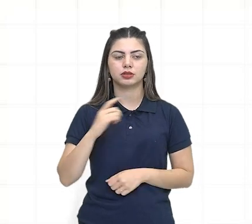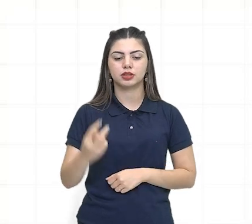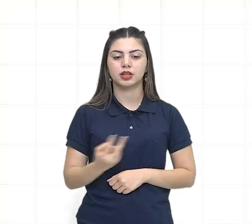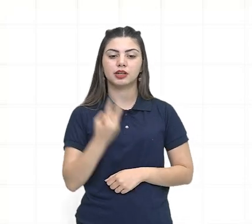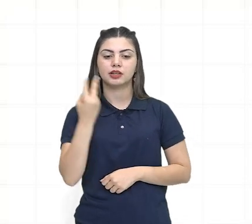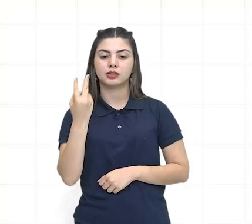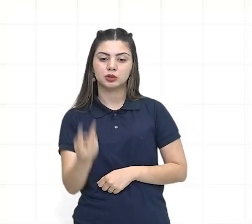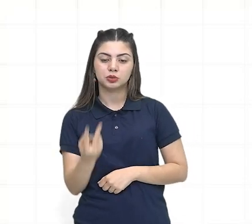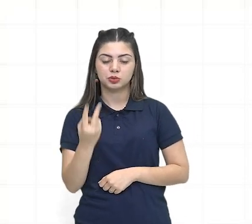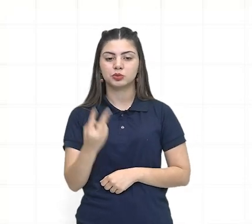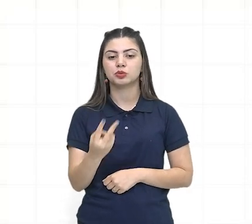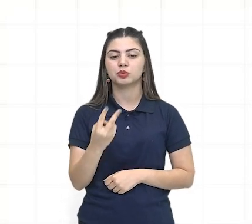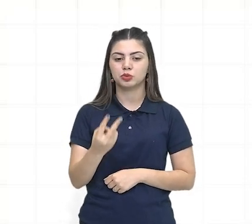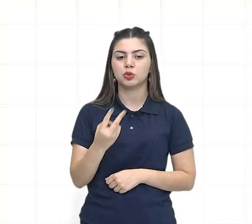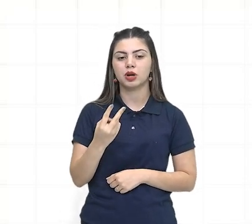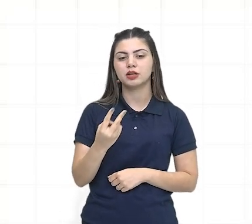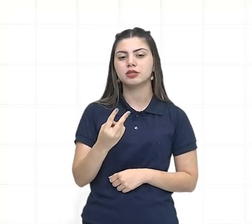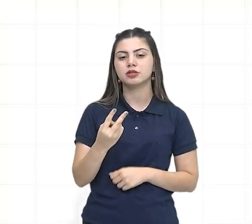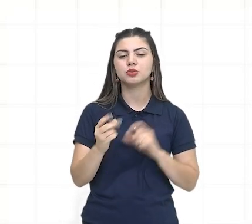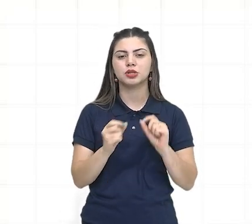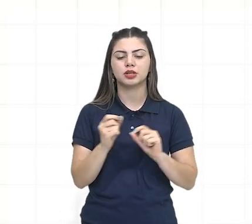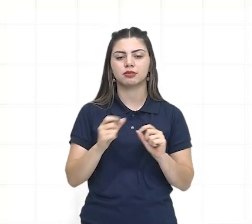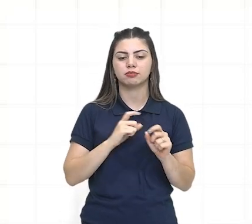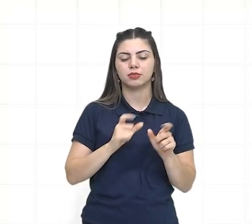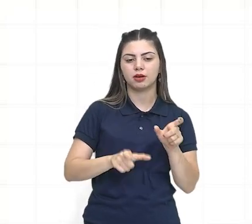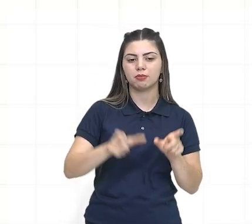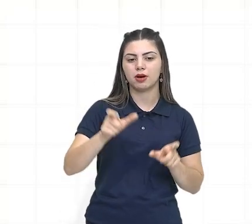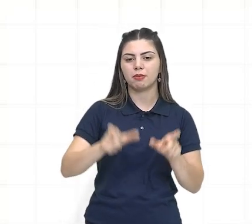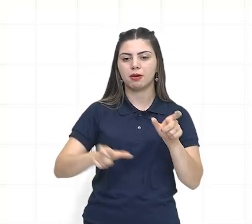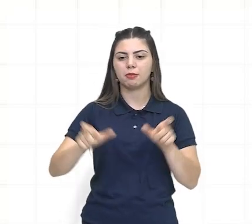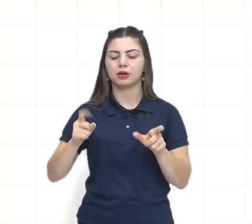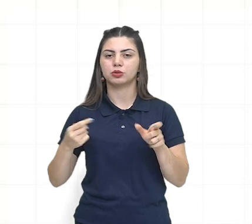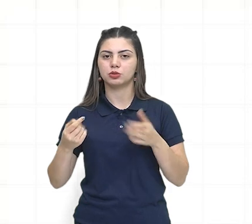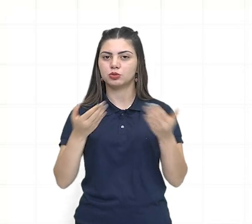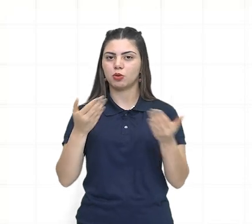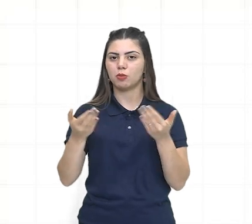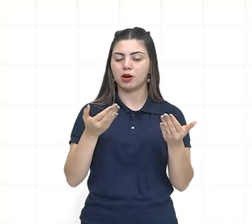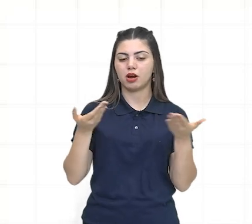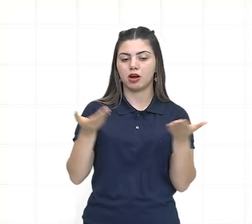serão comparadas ao longo do estudo. Olha só.